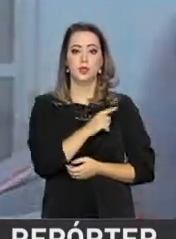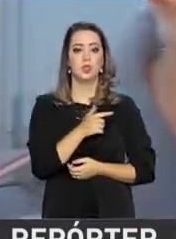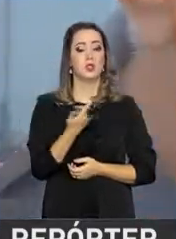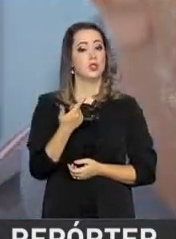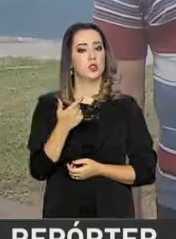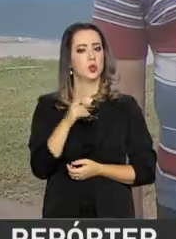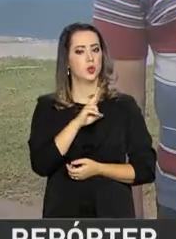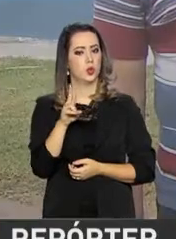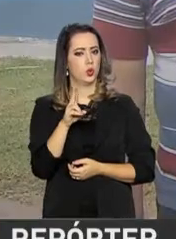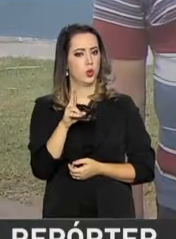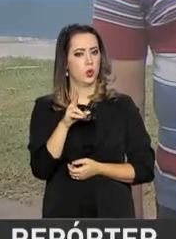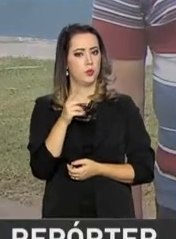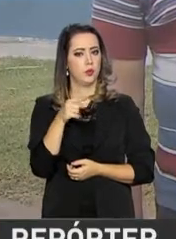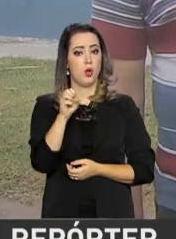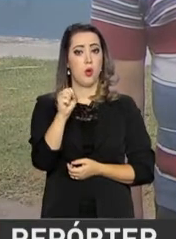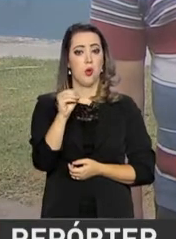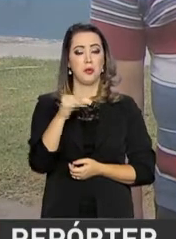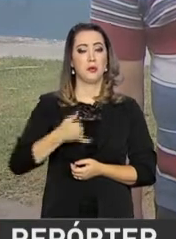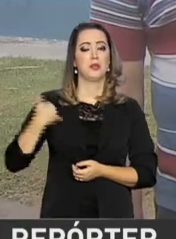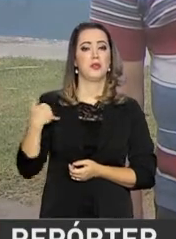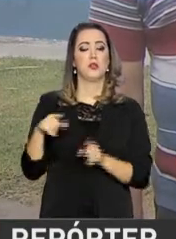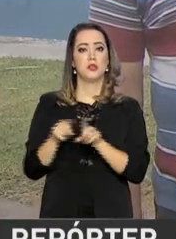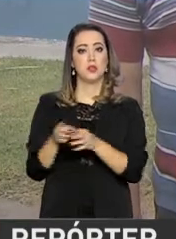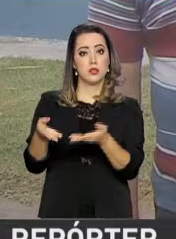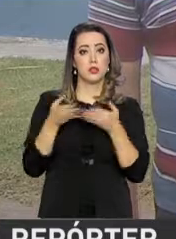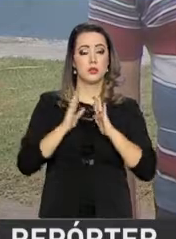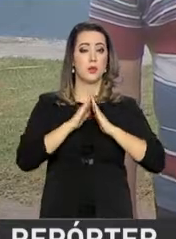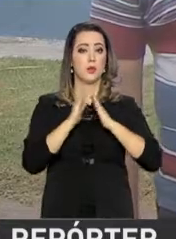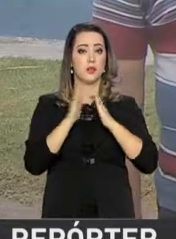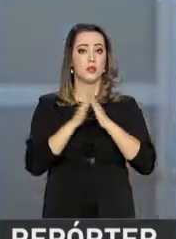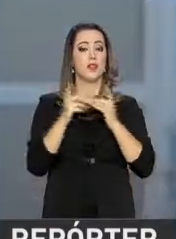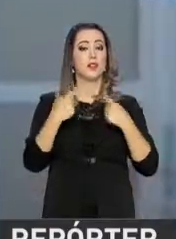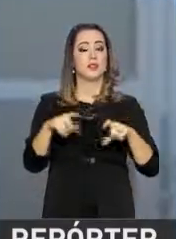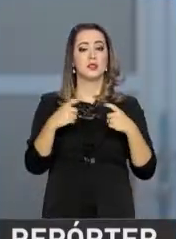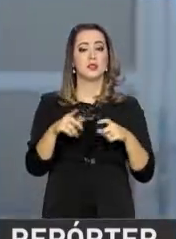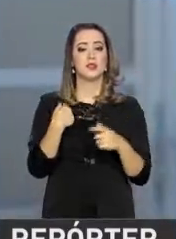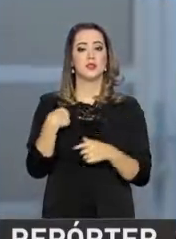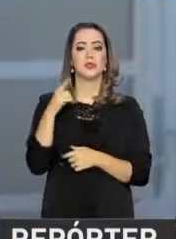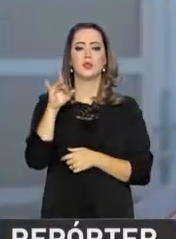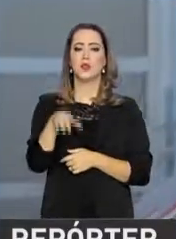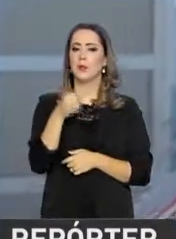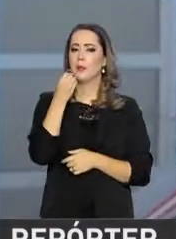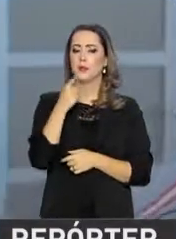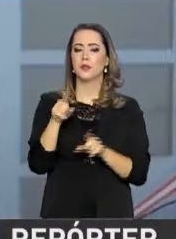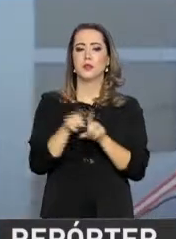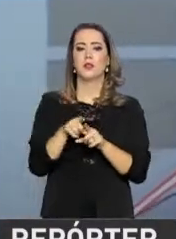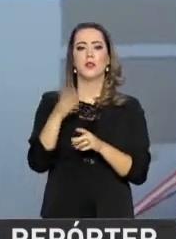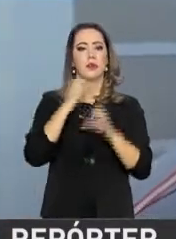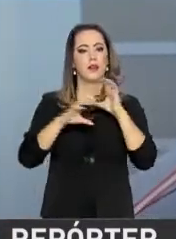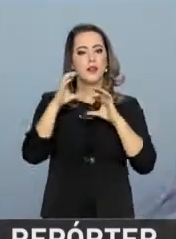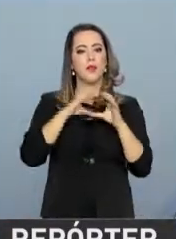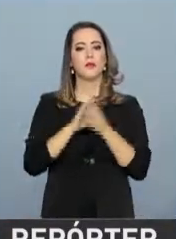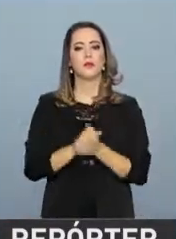tem esse nome à toa aos 80 anos recebeu uma casa no residencial nice inspiração suficiente para fazer